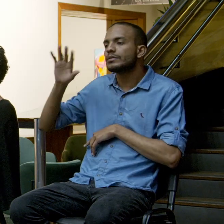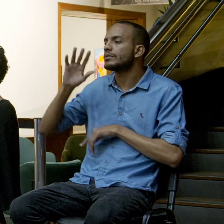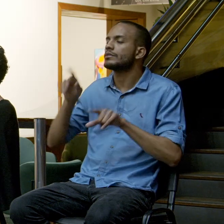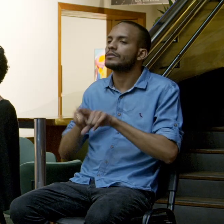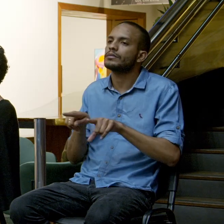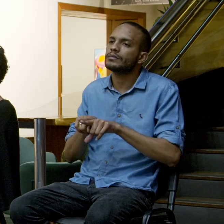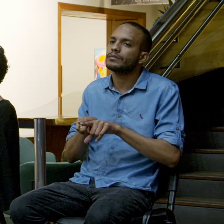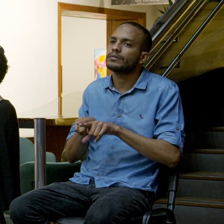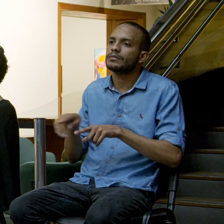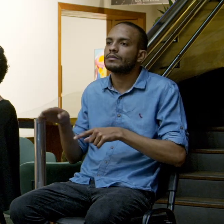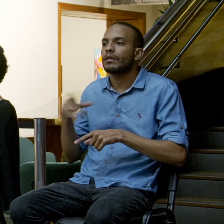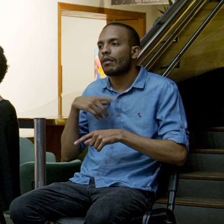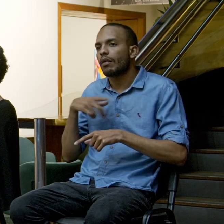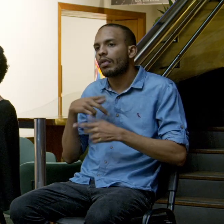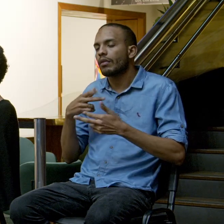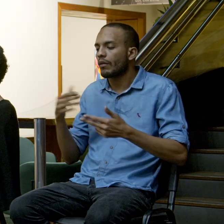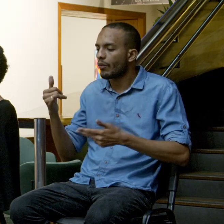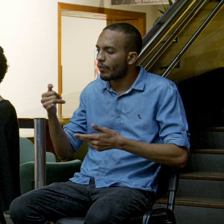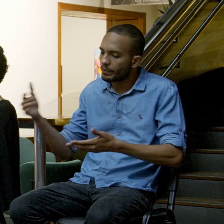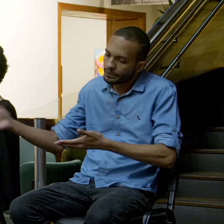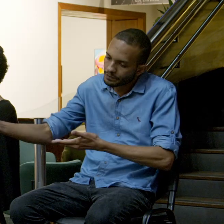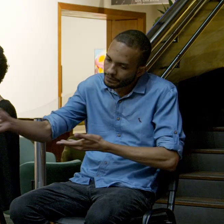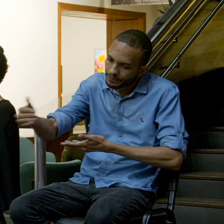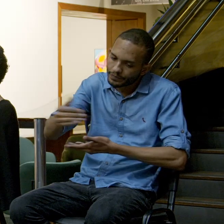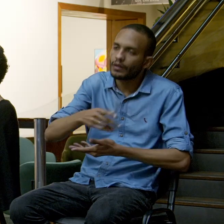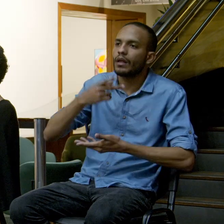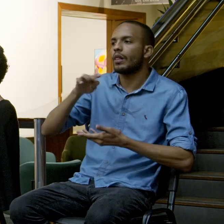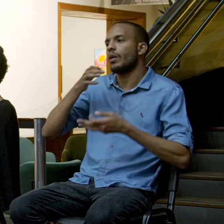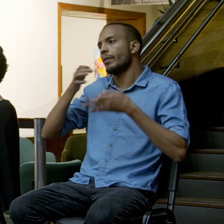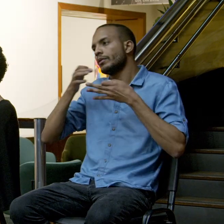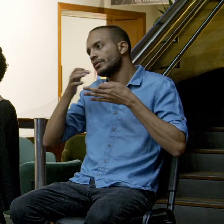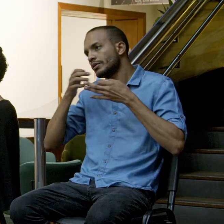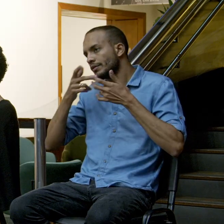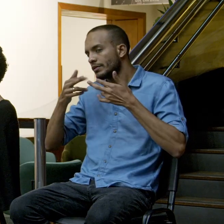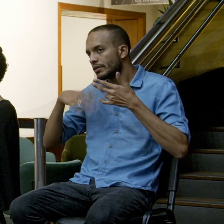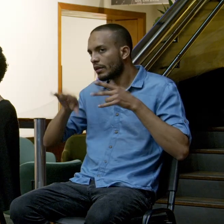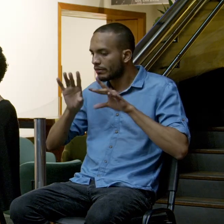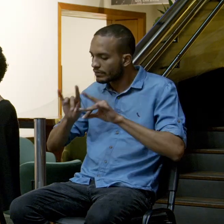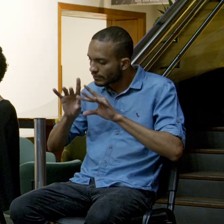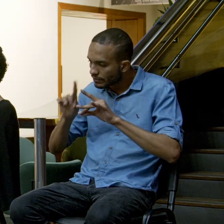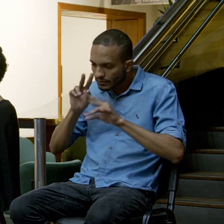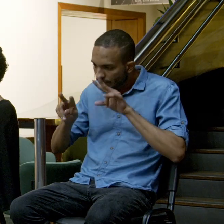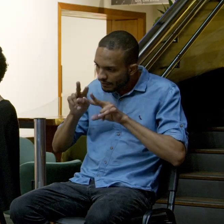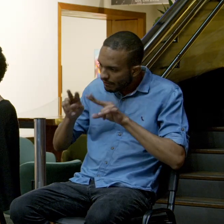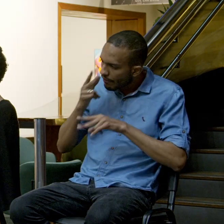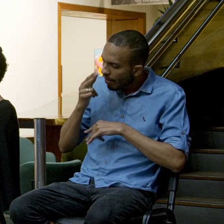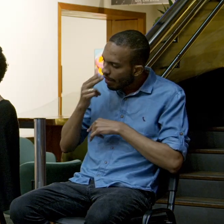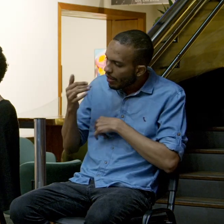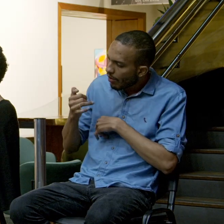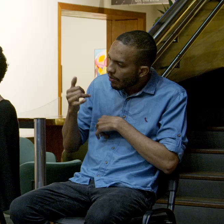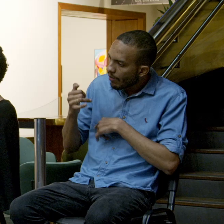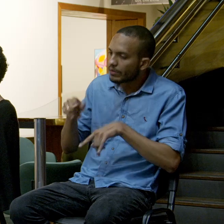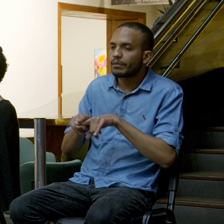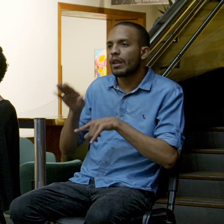estão no chão, recordam dejetos ou defecação. Um crítico disse diante da minha instalação de argila em canal Font Foundation,